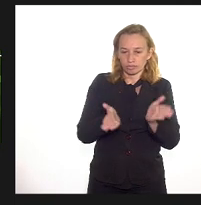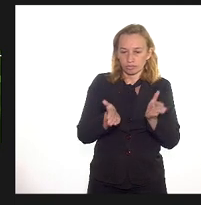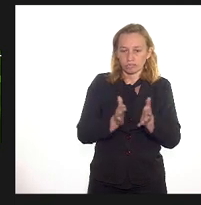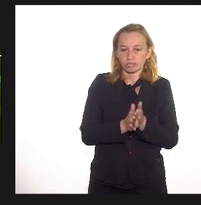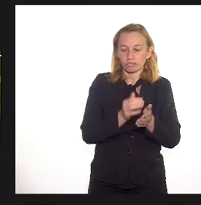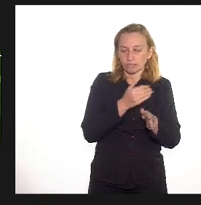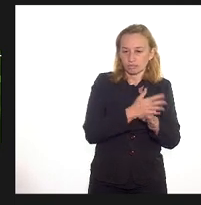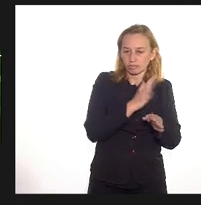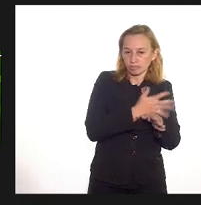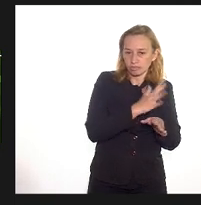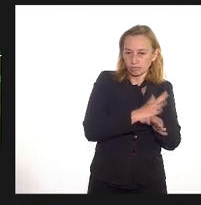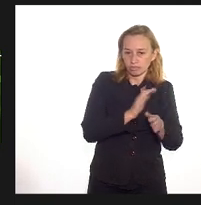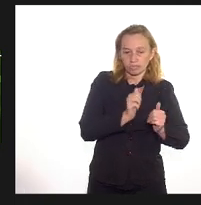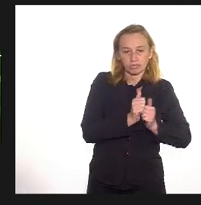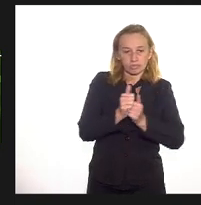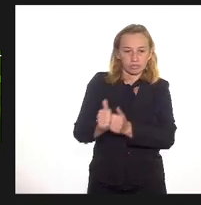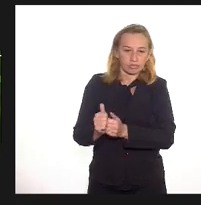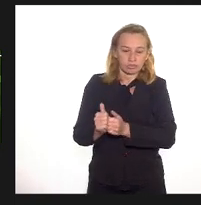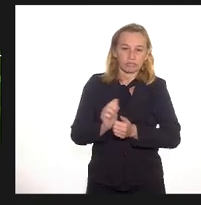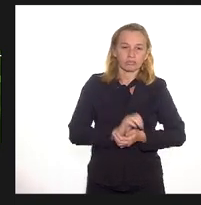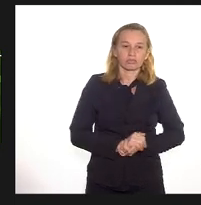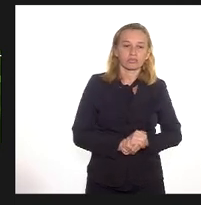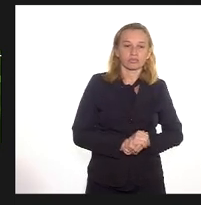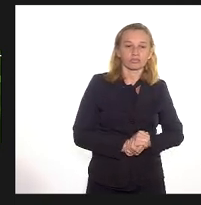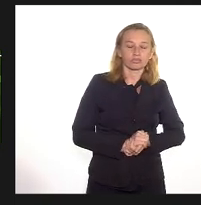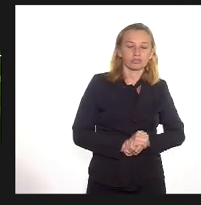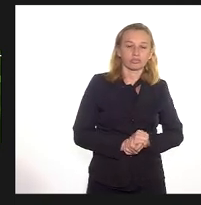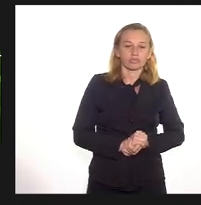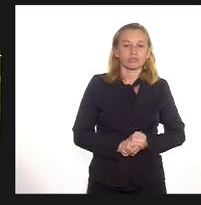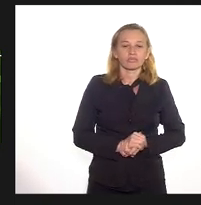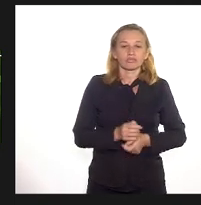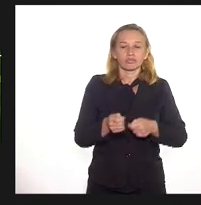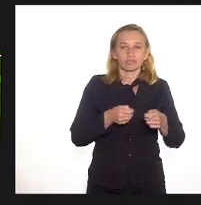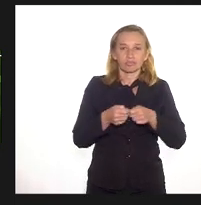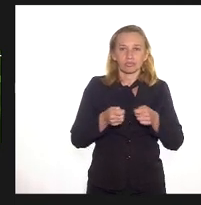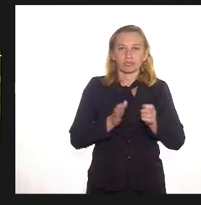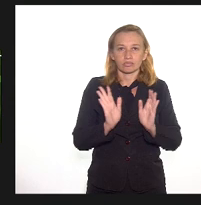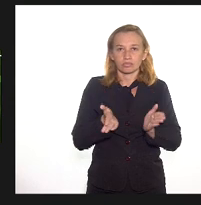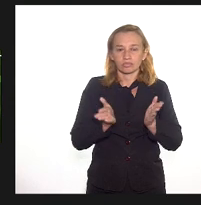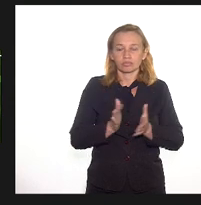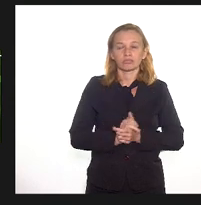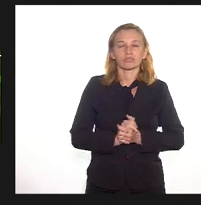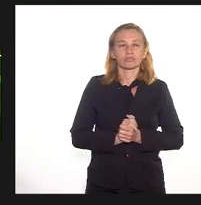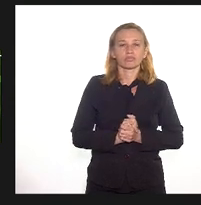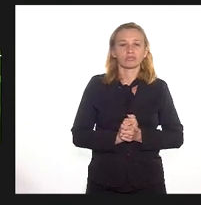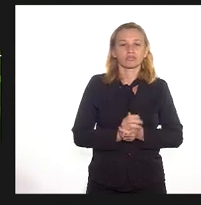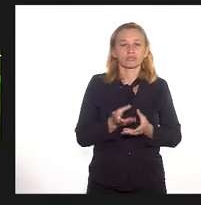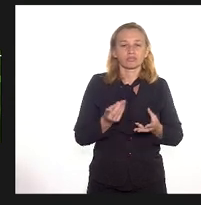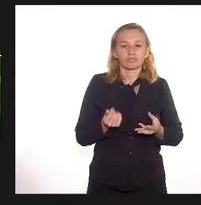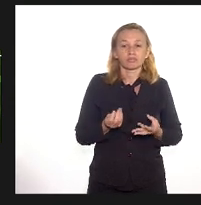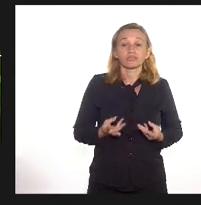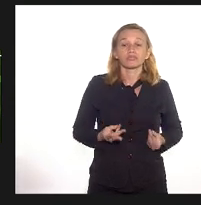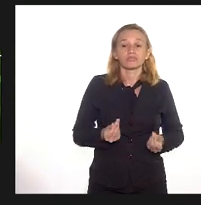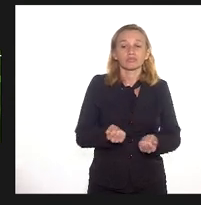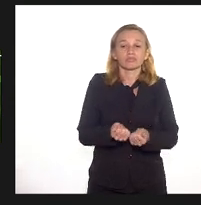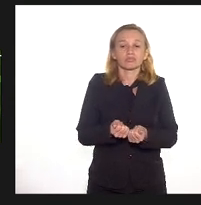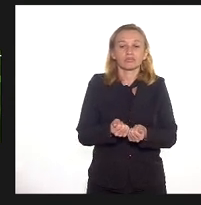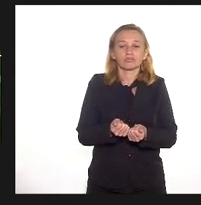a prática da companhia está em conformidade com a regulação atual, são os gastos,